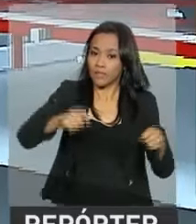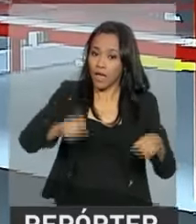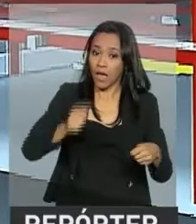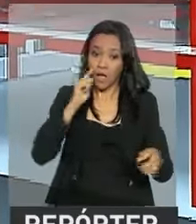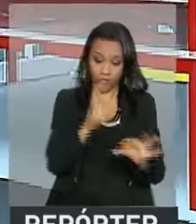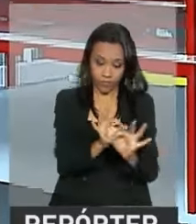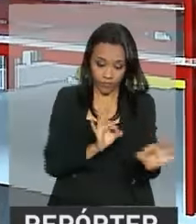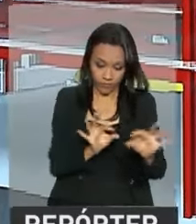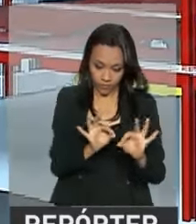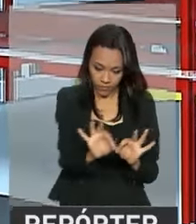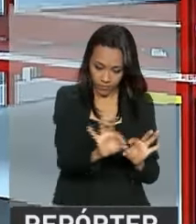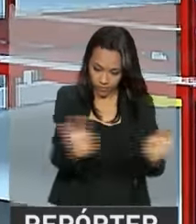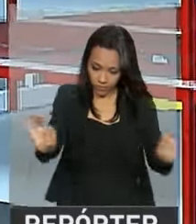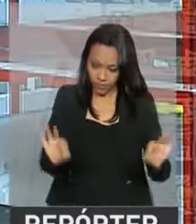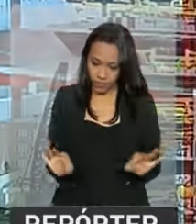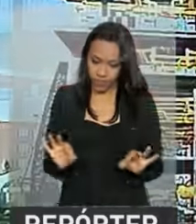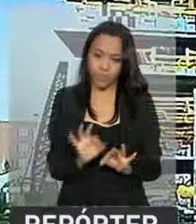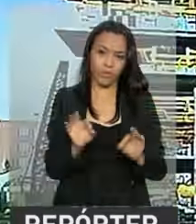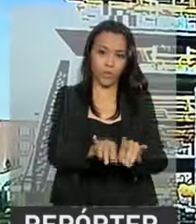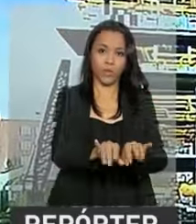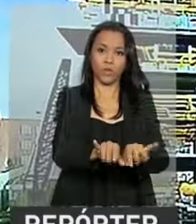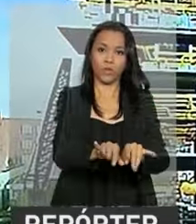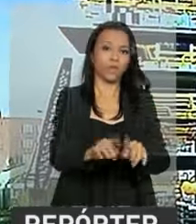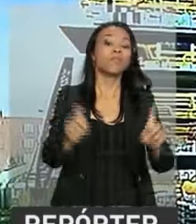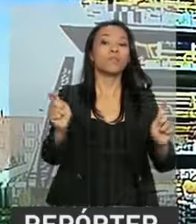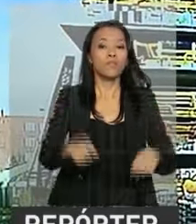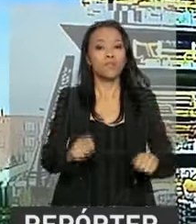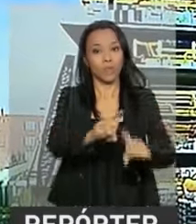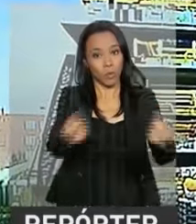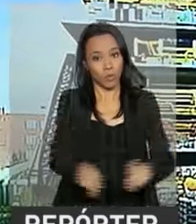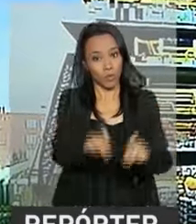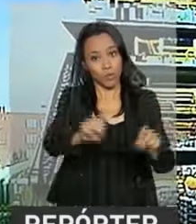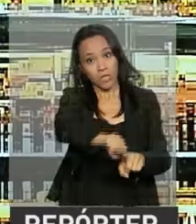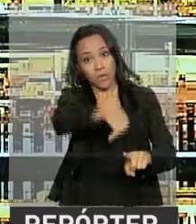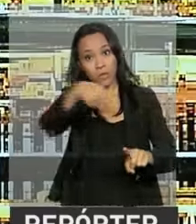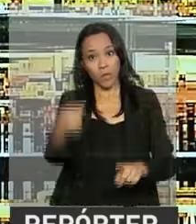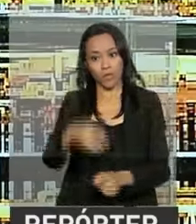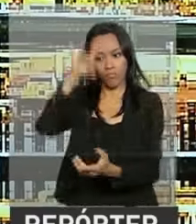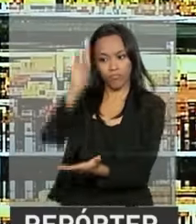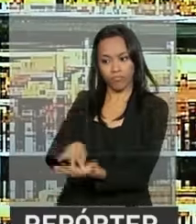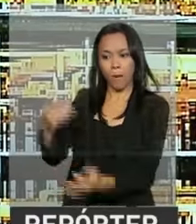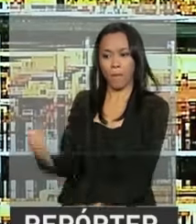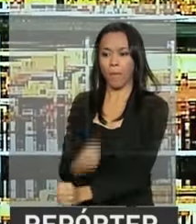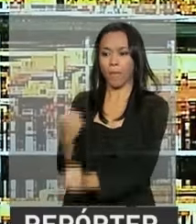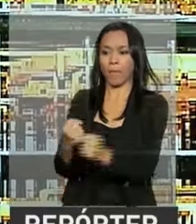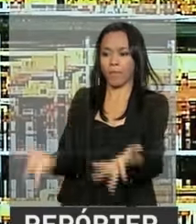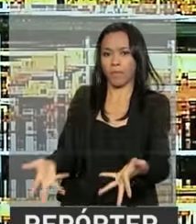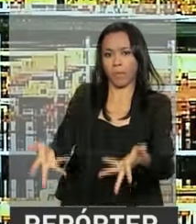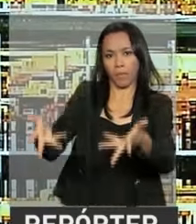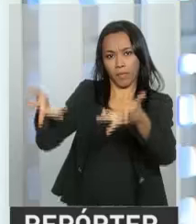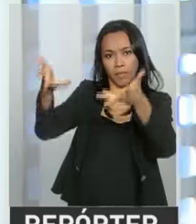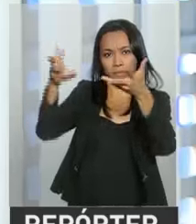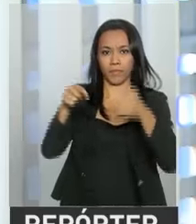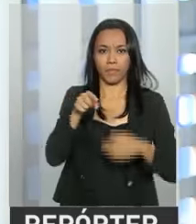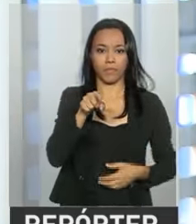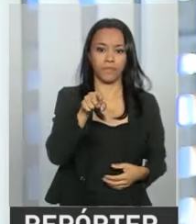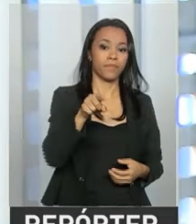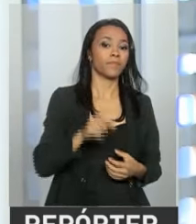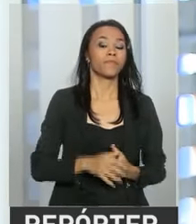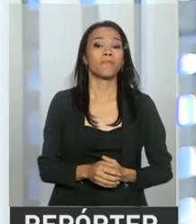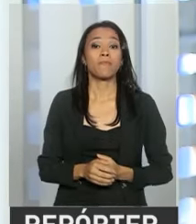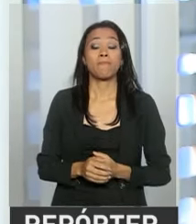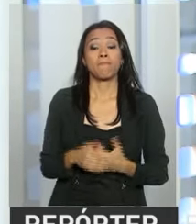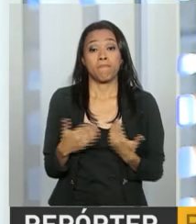virtual e depois virar realidade operação que traz consideráveis vantagens aos Empreendimentos ela